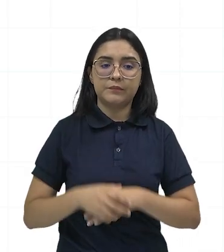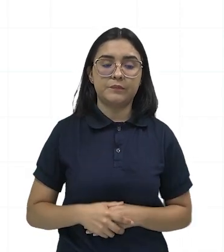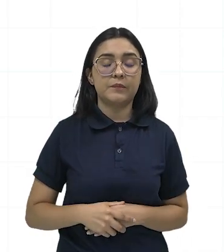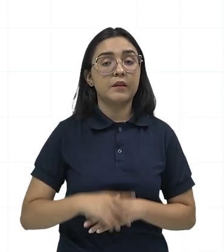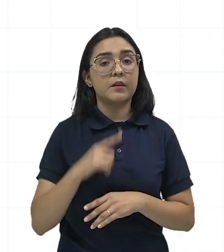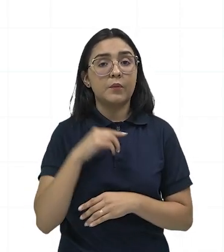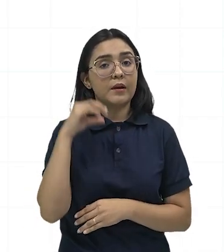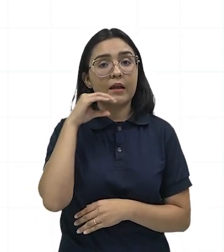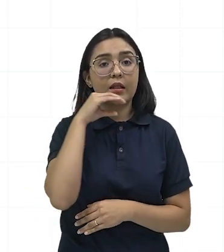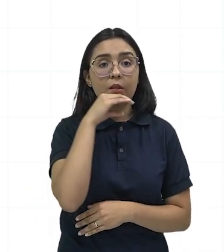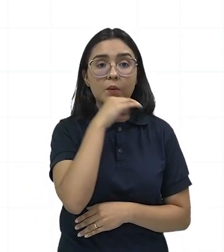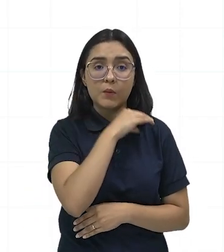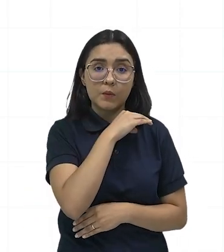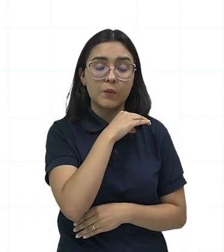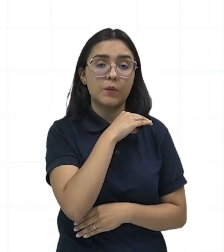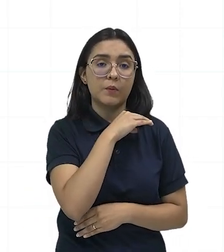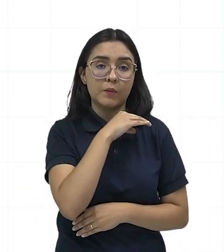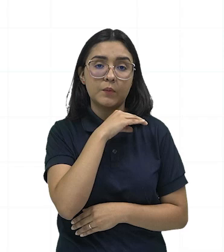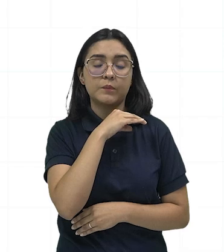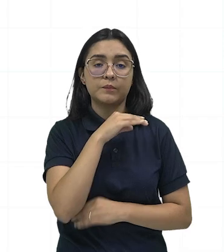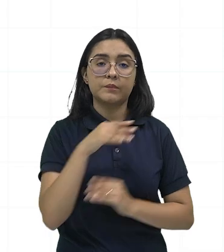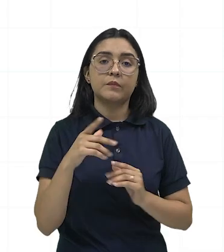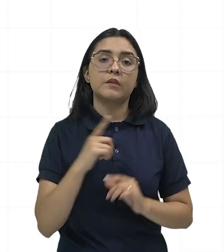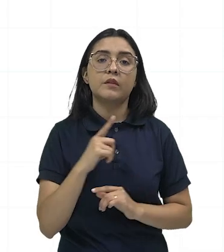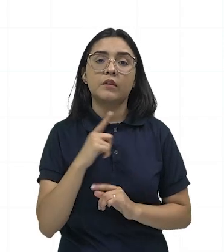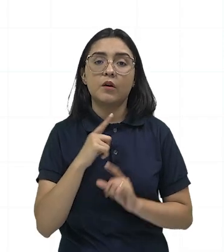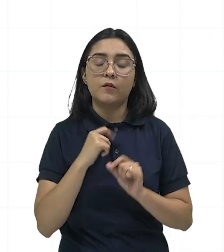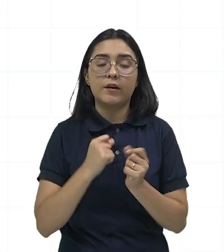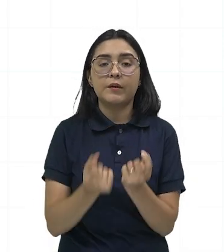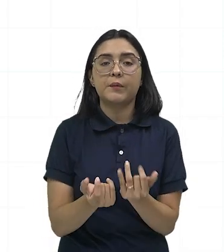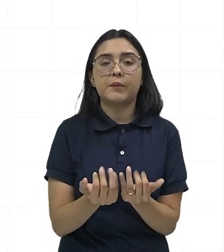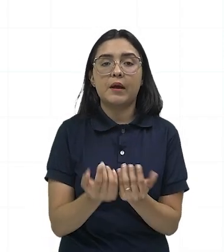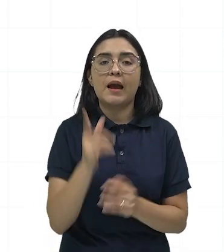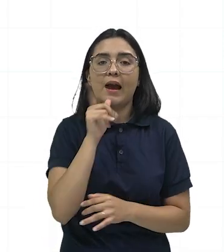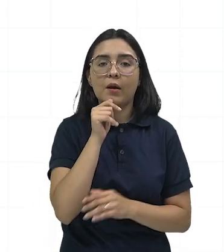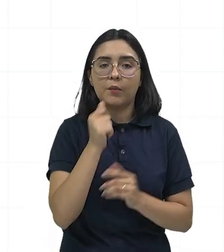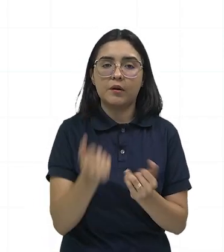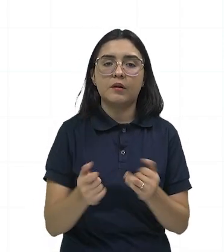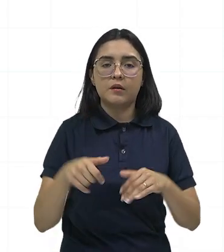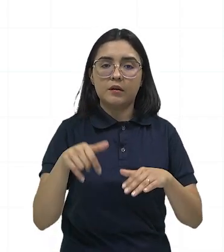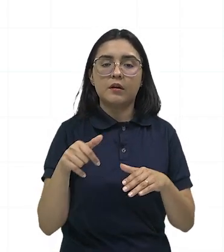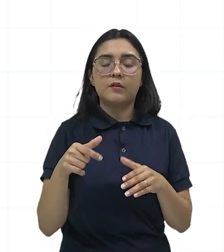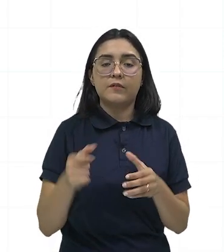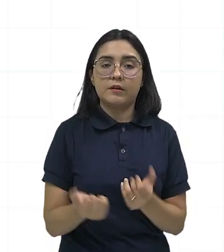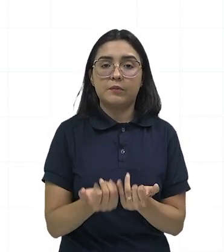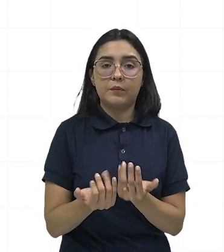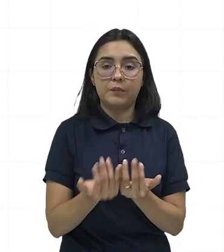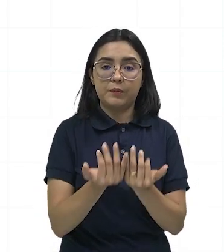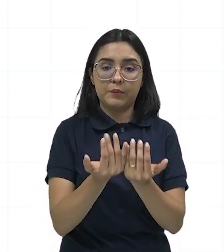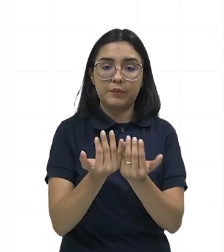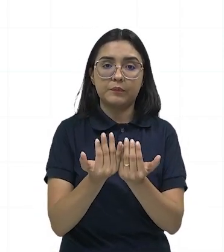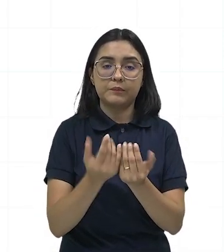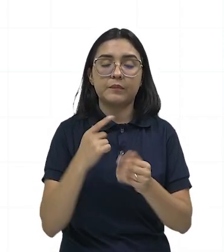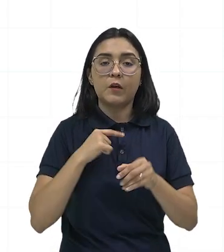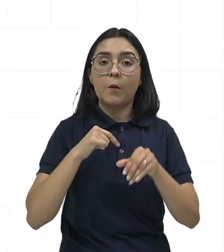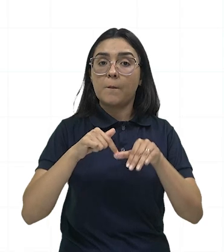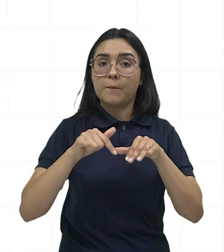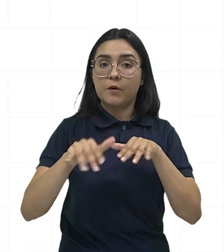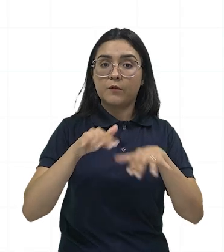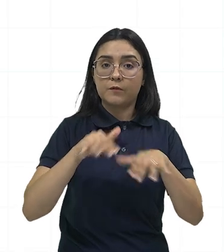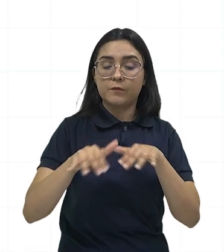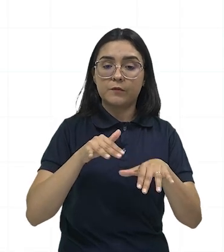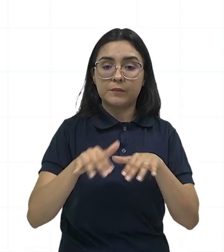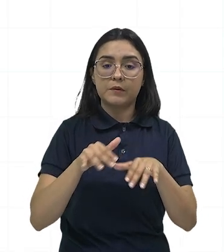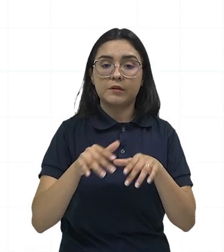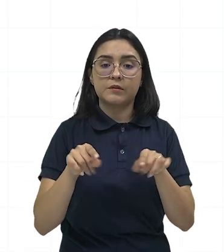grande. E esse calor ele vai aquecer a água E aí nós temos a movimentação